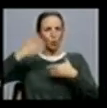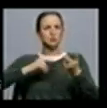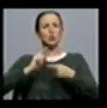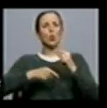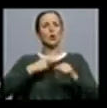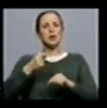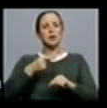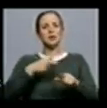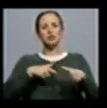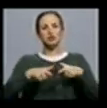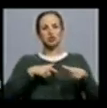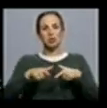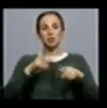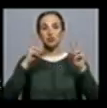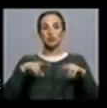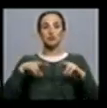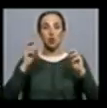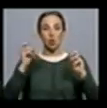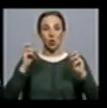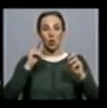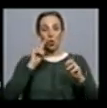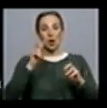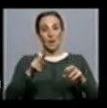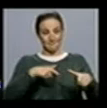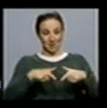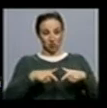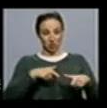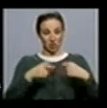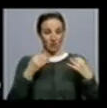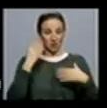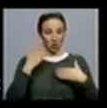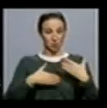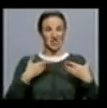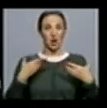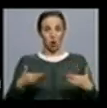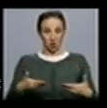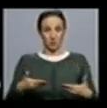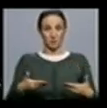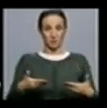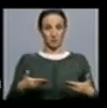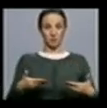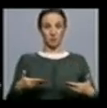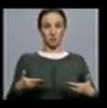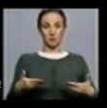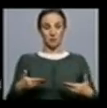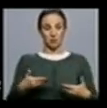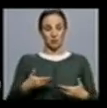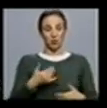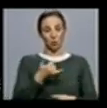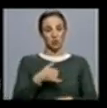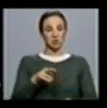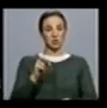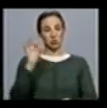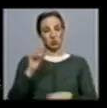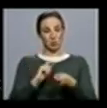que é que eles descobriram? Descobriram que quando olharam para esta estrela e para aquilo que estava a acontecer agora, voltámos a ter mergulhos de 1 a 2, 3%,